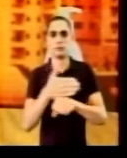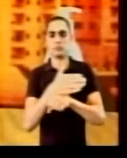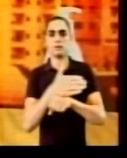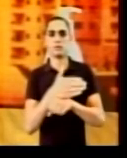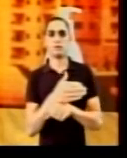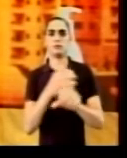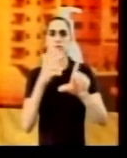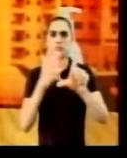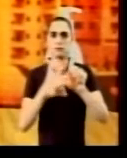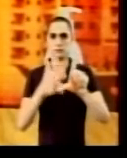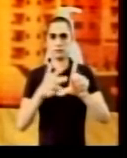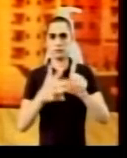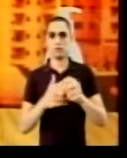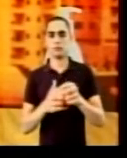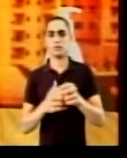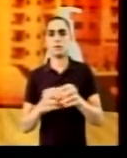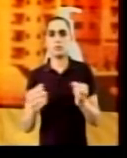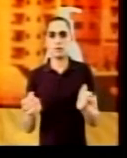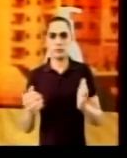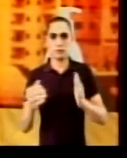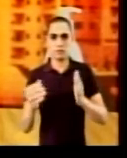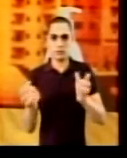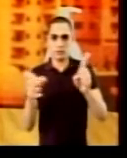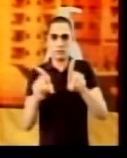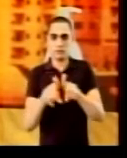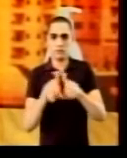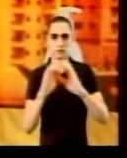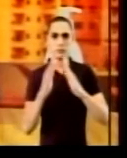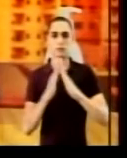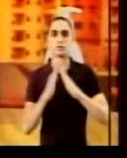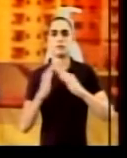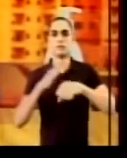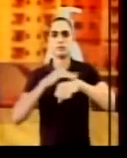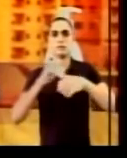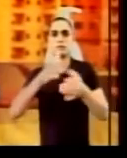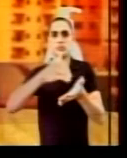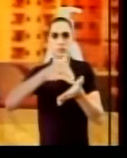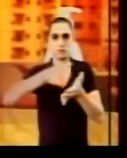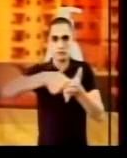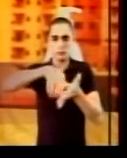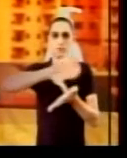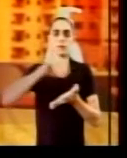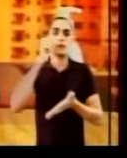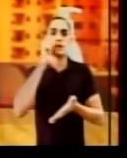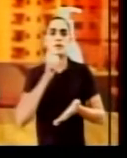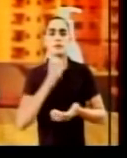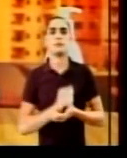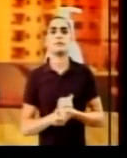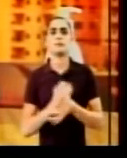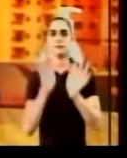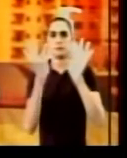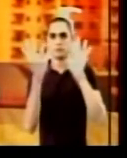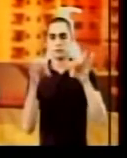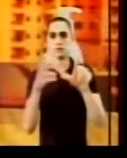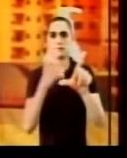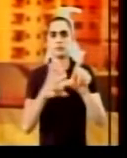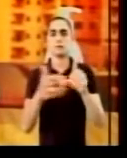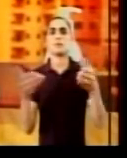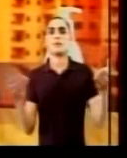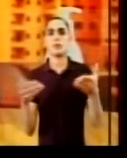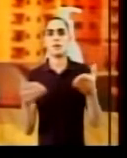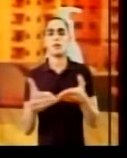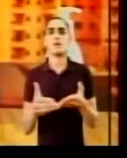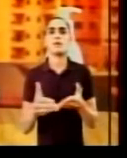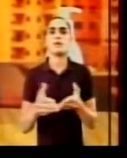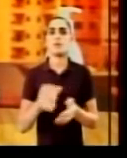mais uma vez da nossa live por meio da parceria do Lar de Fátima com a Secretaria da Mulher. Encerramos a live de hoje,